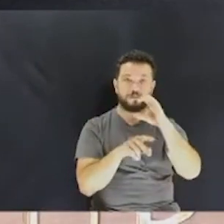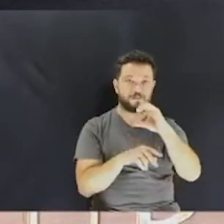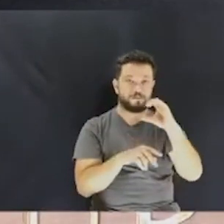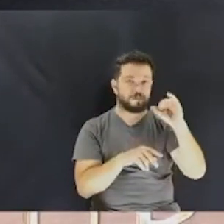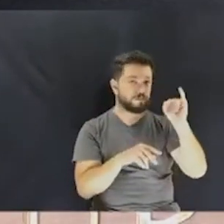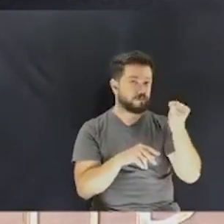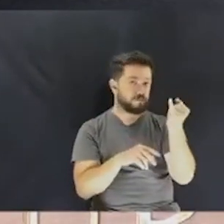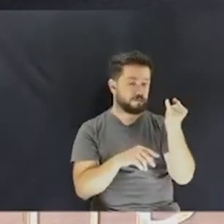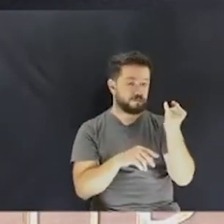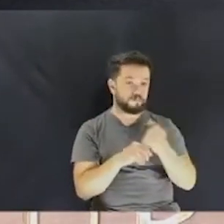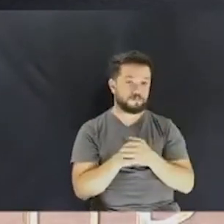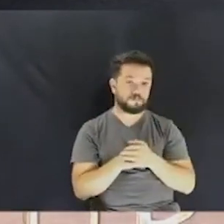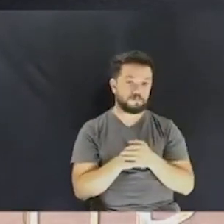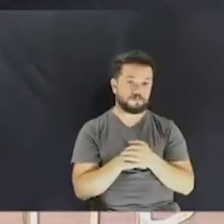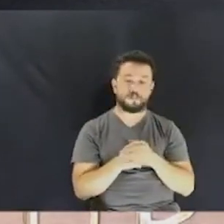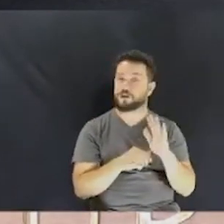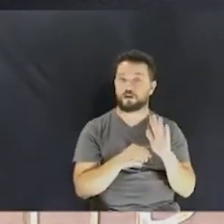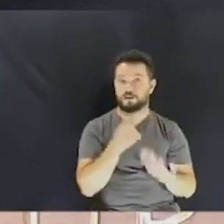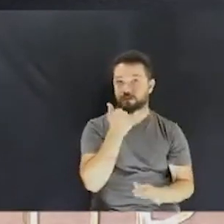Opa, desculpa, é